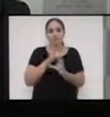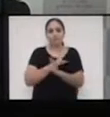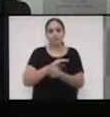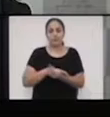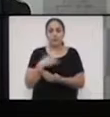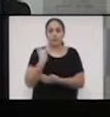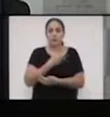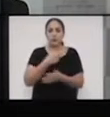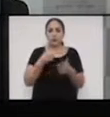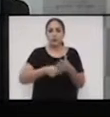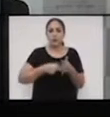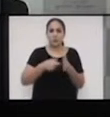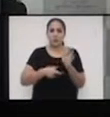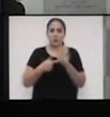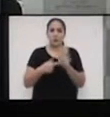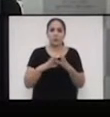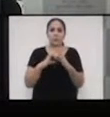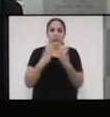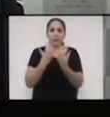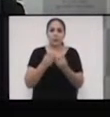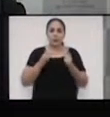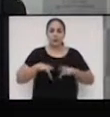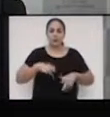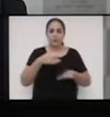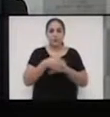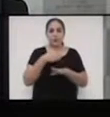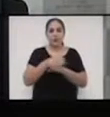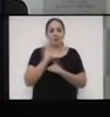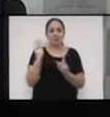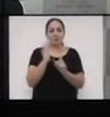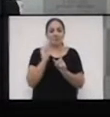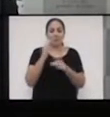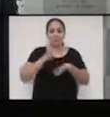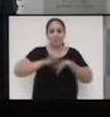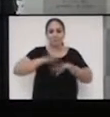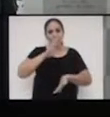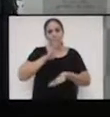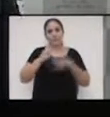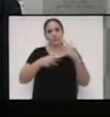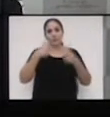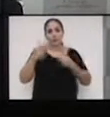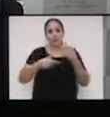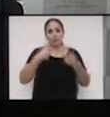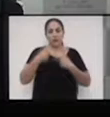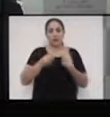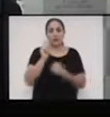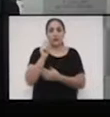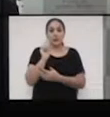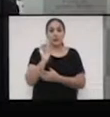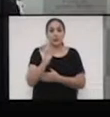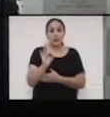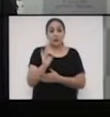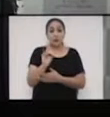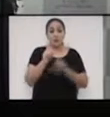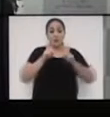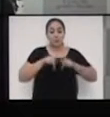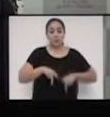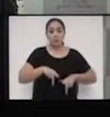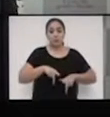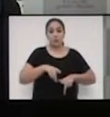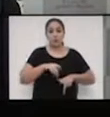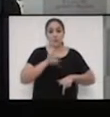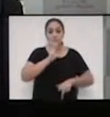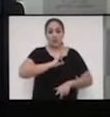gente tentou mostrar para a comunidade, para as pessoas presentes, que ela afeta muito mais do que foi falado, que atingiria só apenas